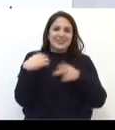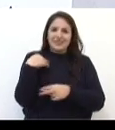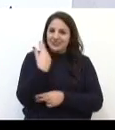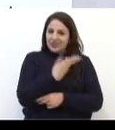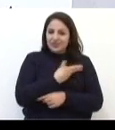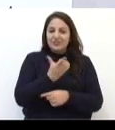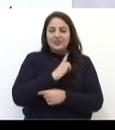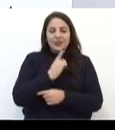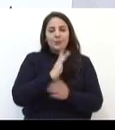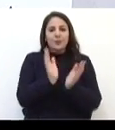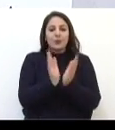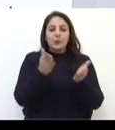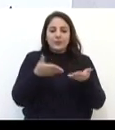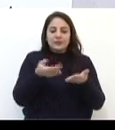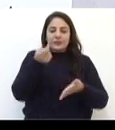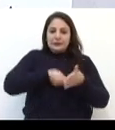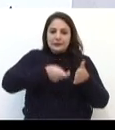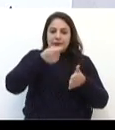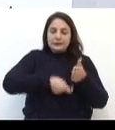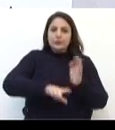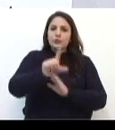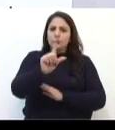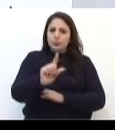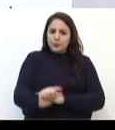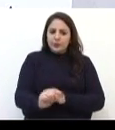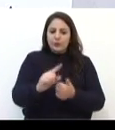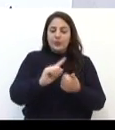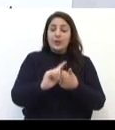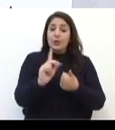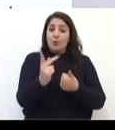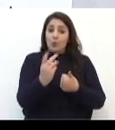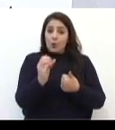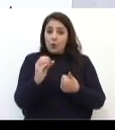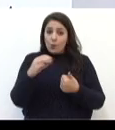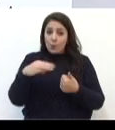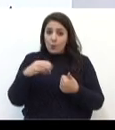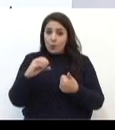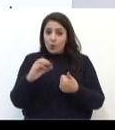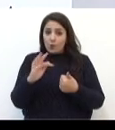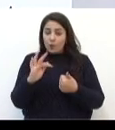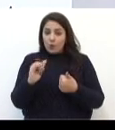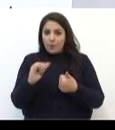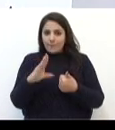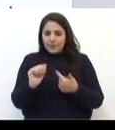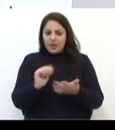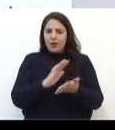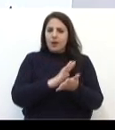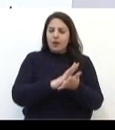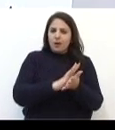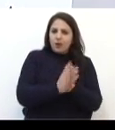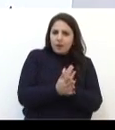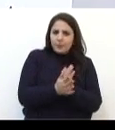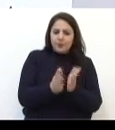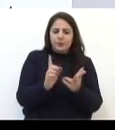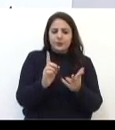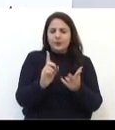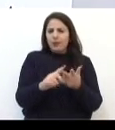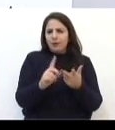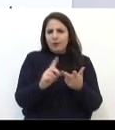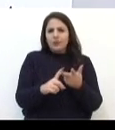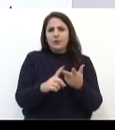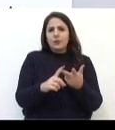uma frente tentando minimizar a homofobia, minimizar a discriminação racial, a intolerância